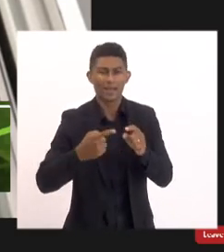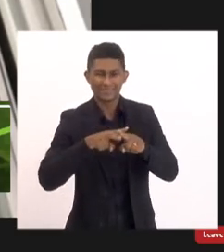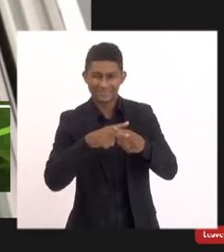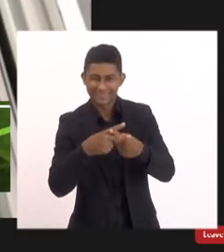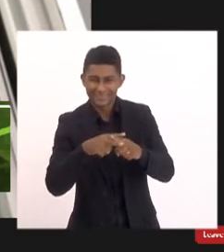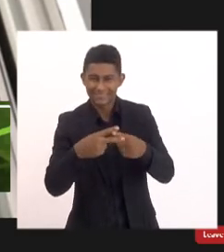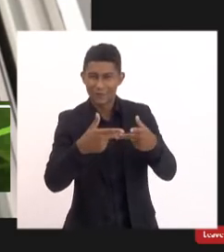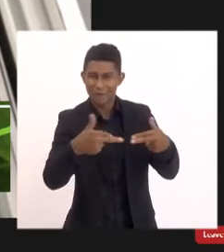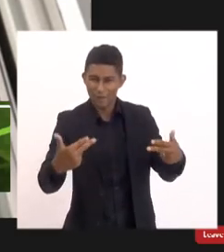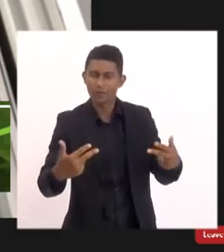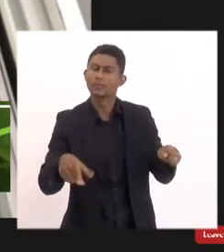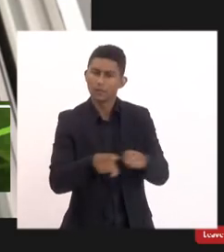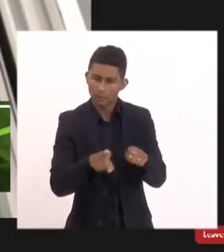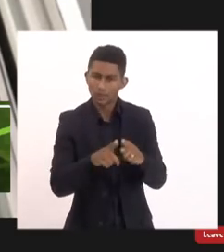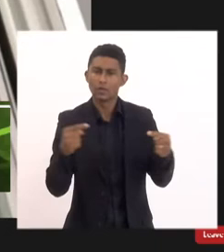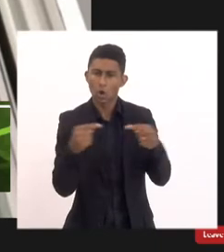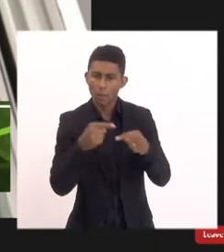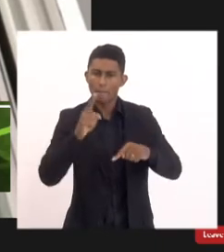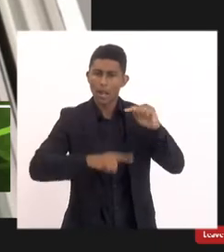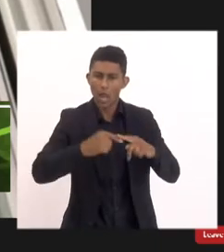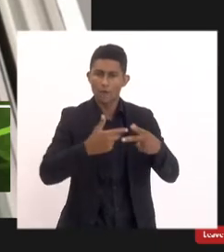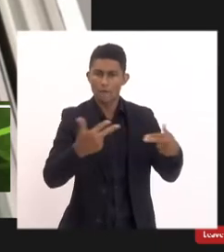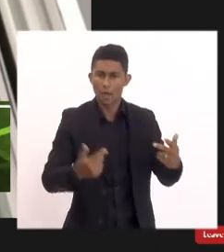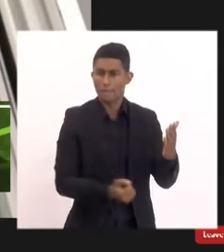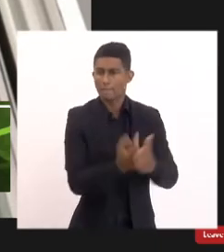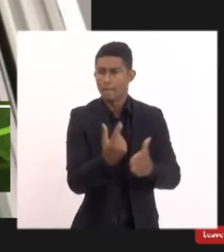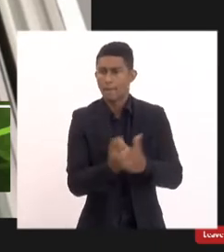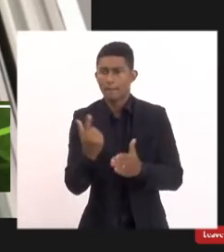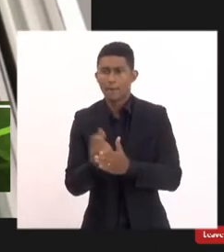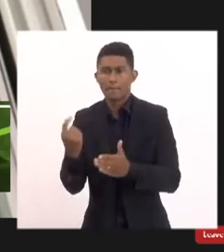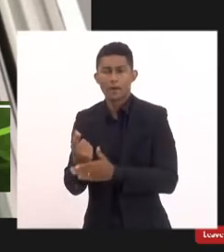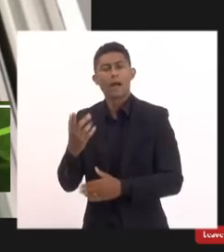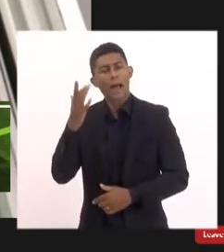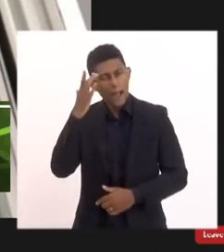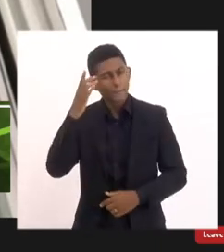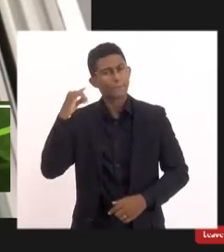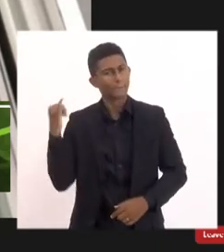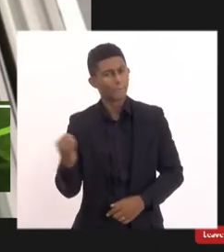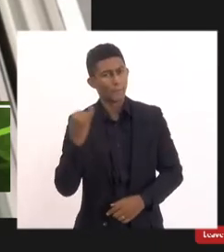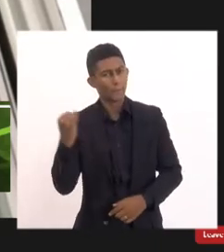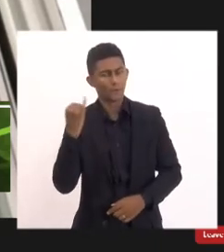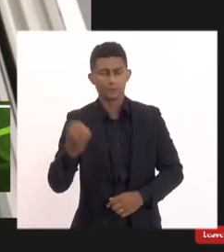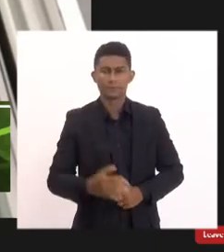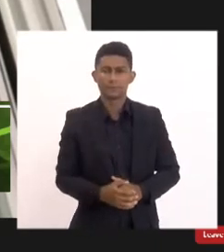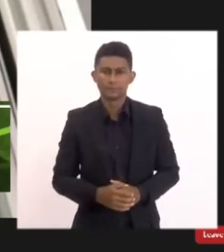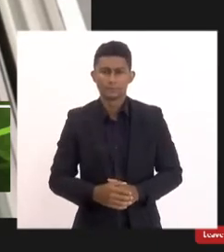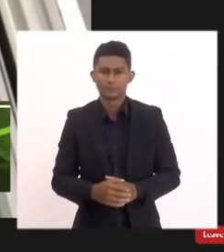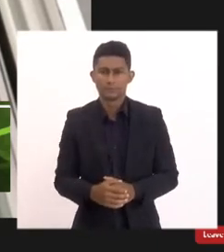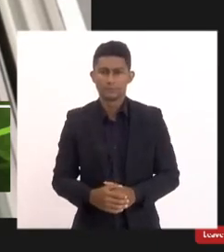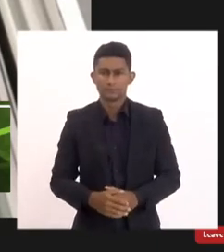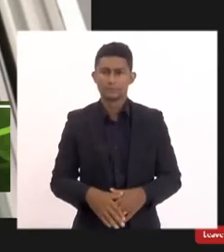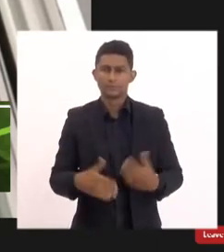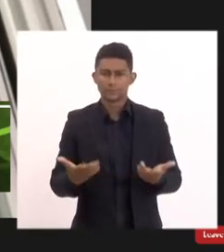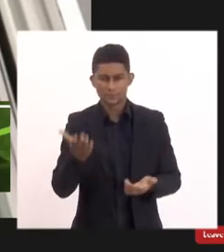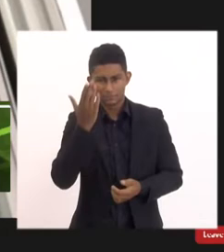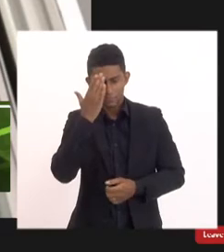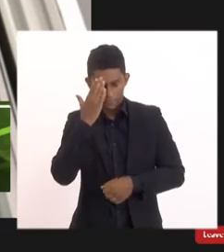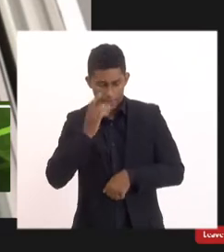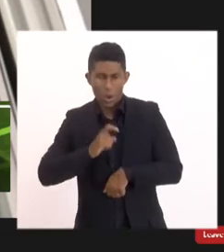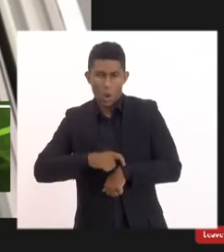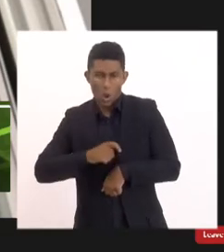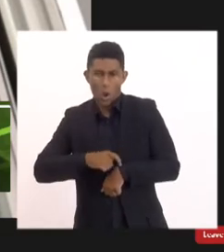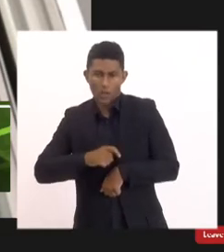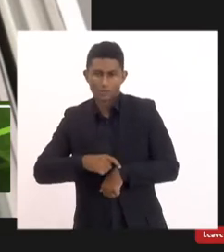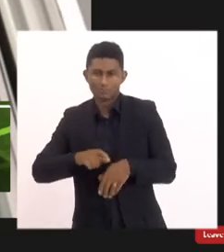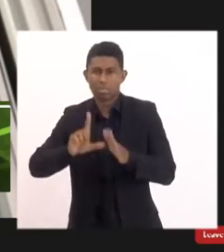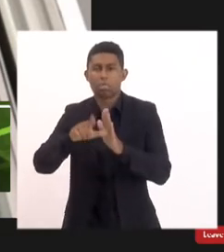bastante importante, acho bastante positivo, né? Bem, diante do adiantado da hora, era isso que eu tinha para